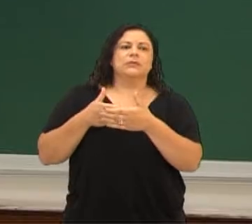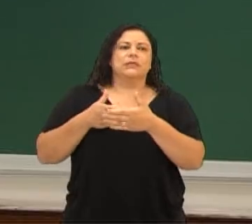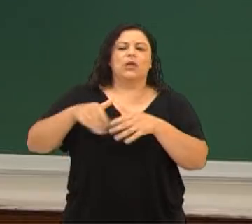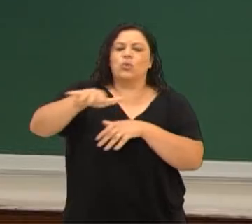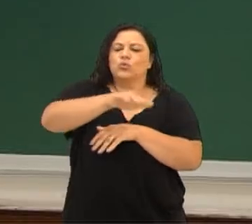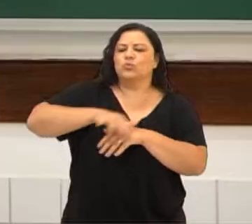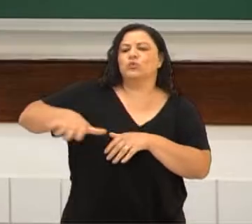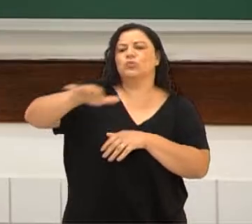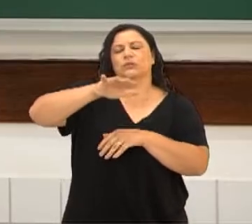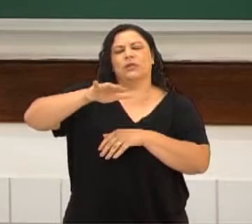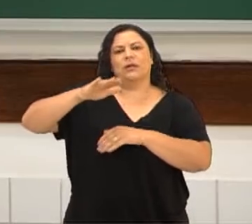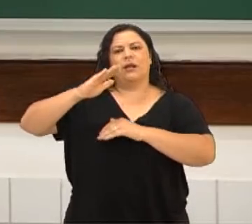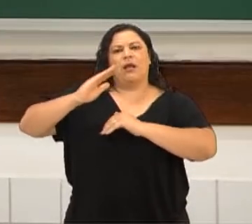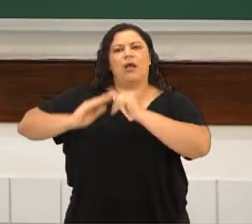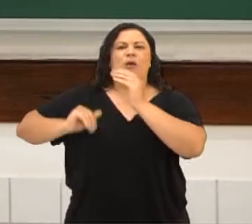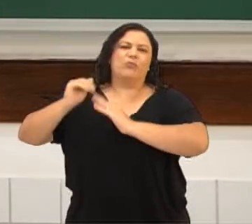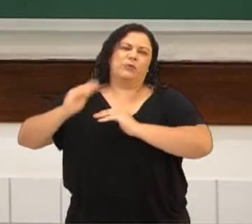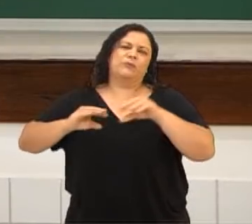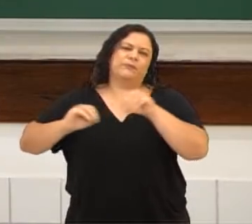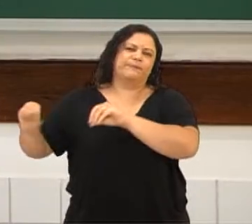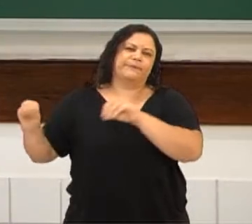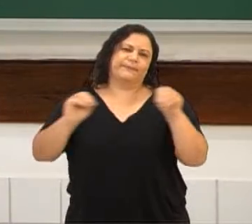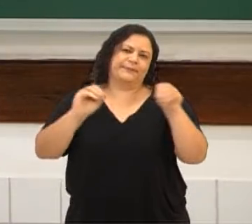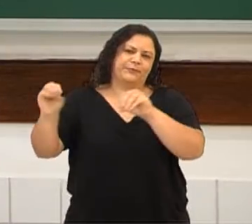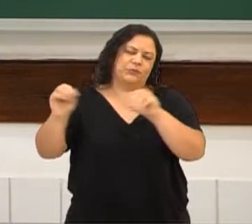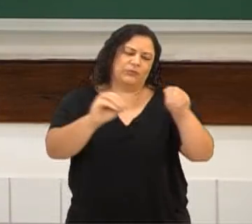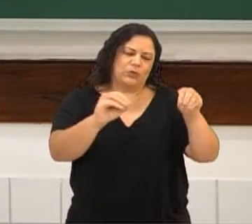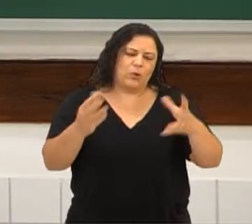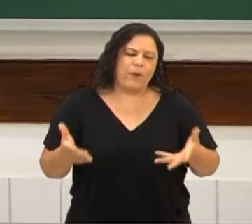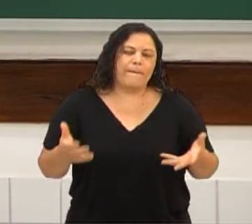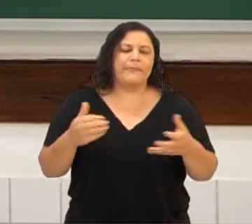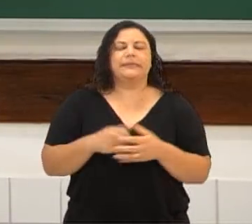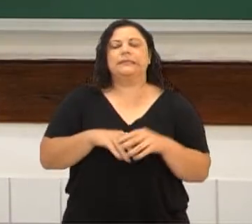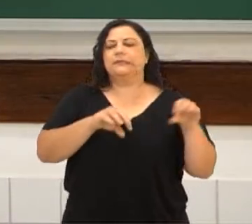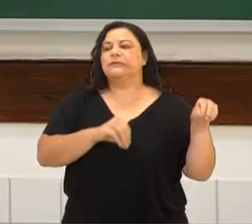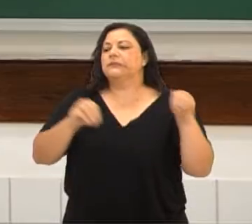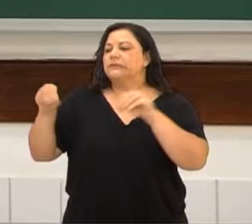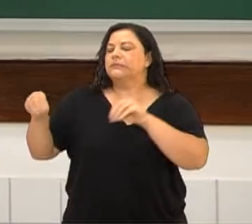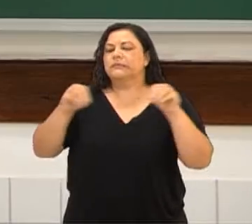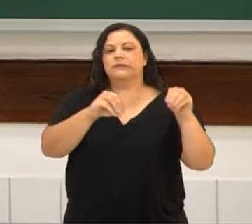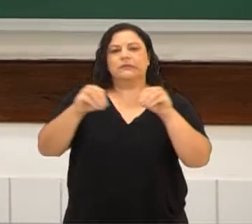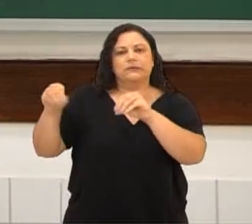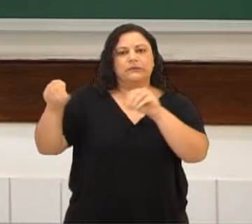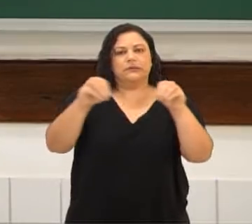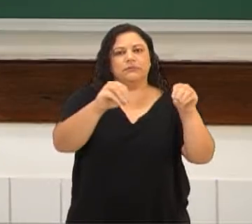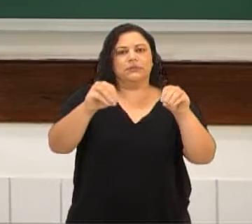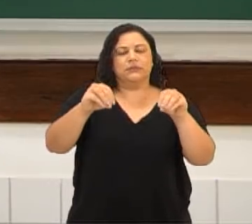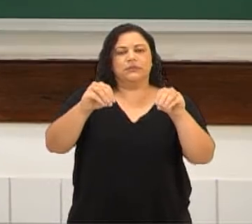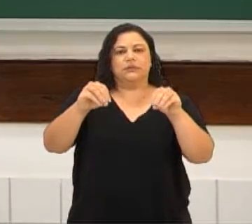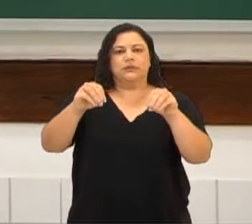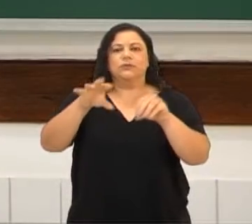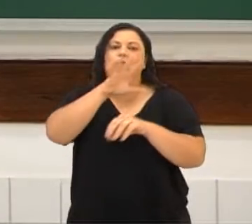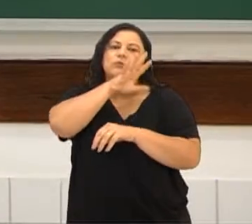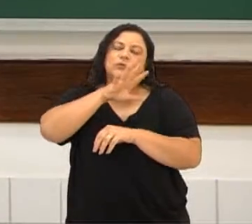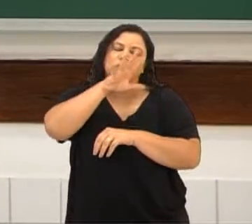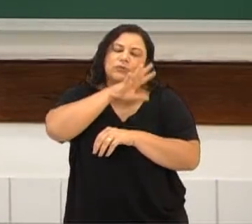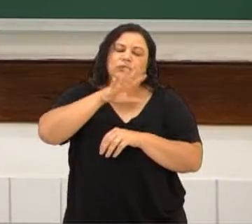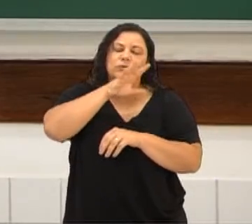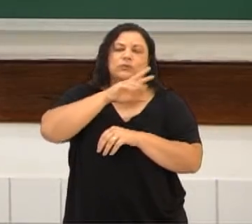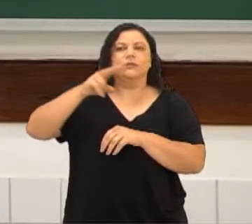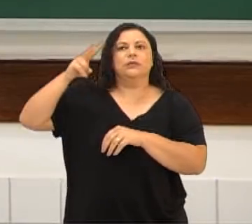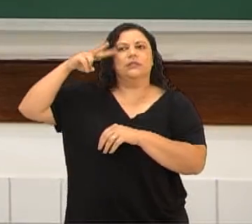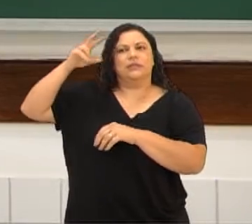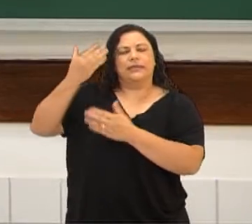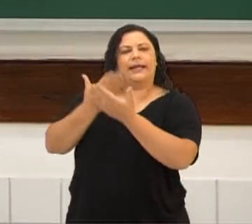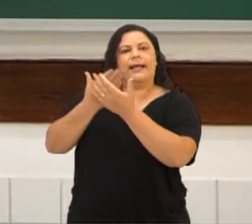é praticada de forma nômade ou extensiva. Eles migram com esses animais. Nós vimos na aula pecuária da África do